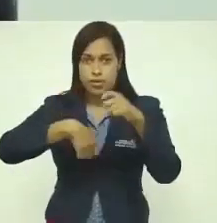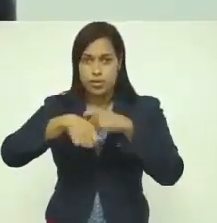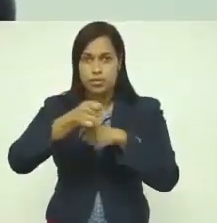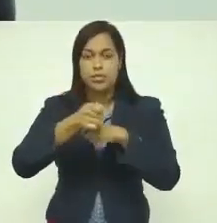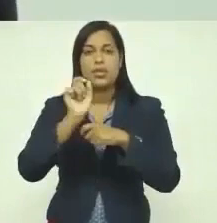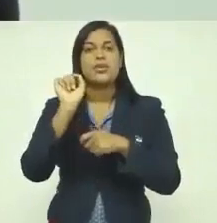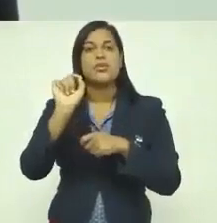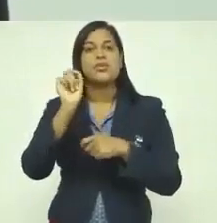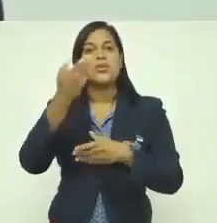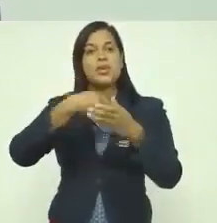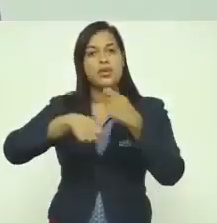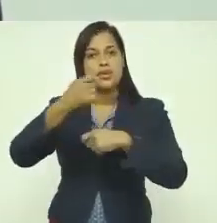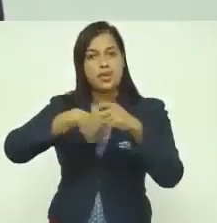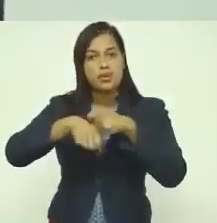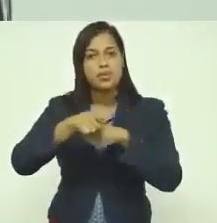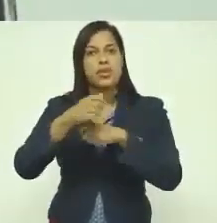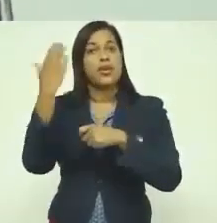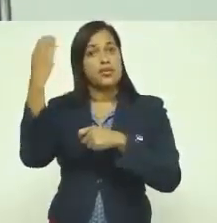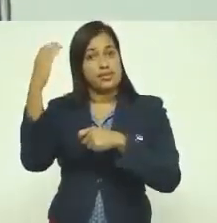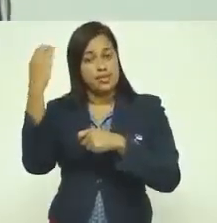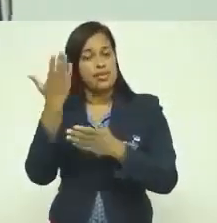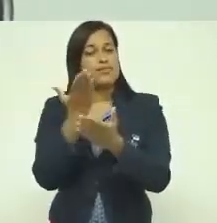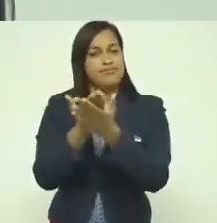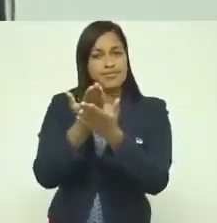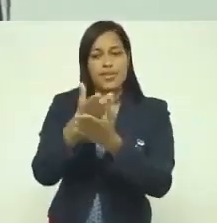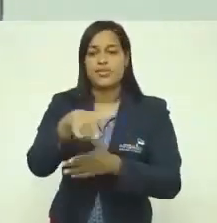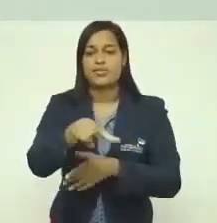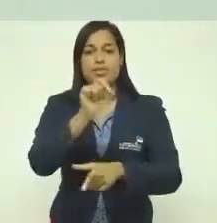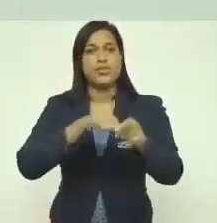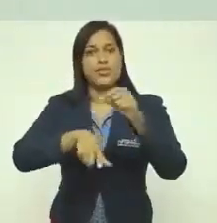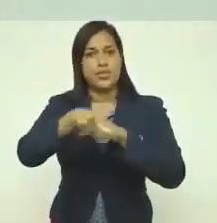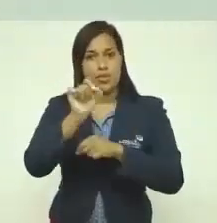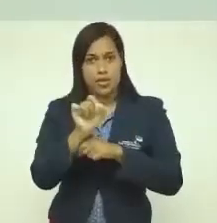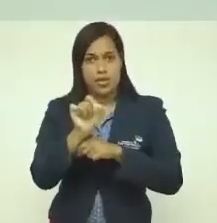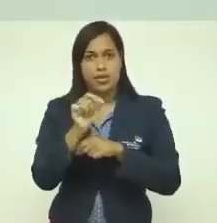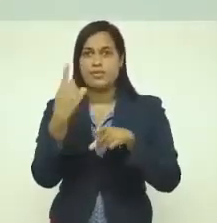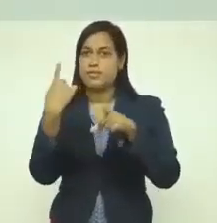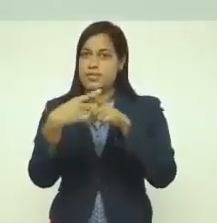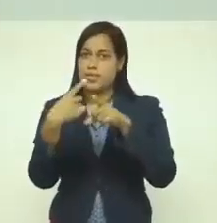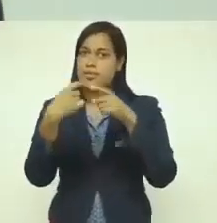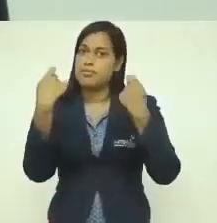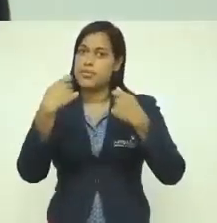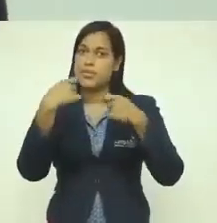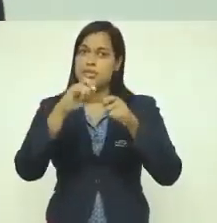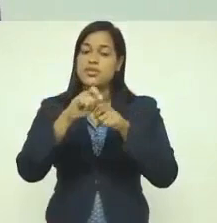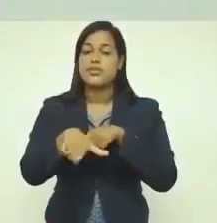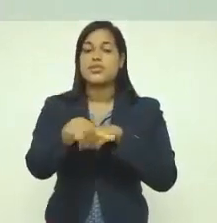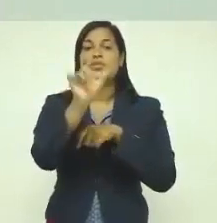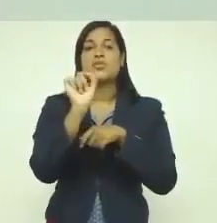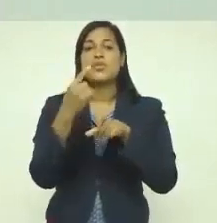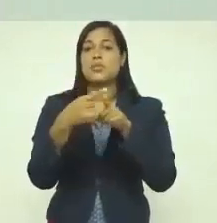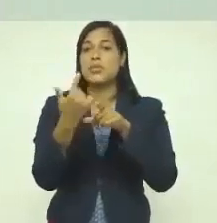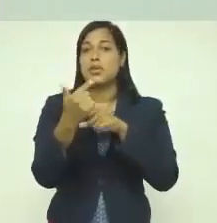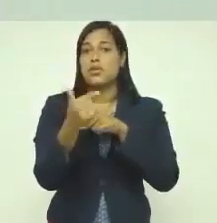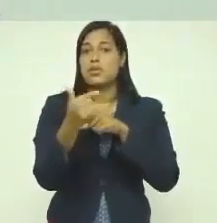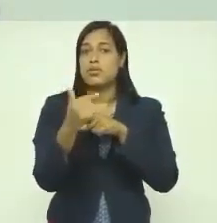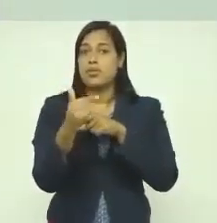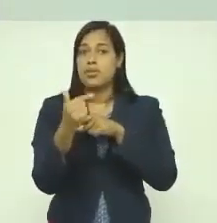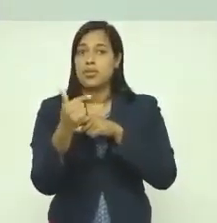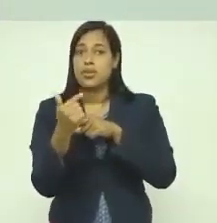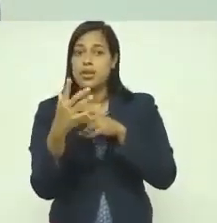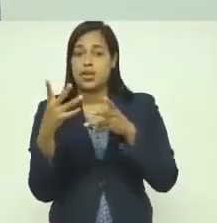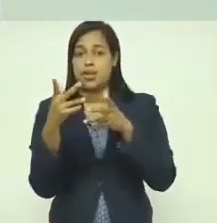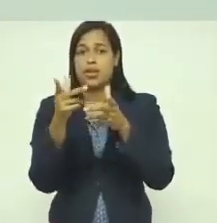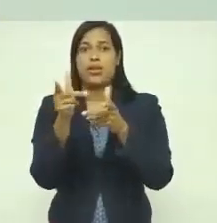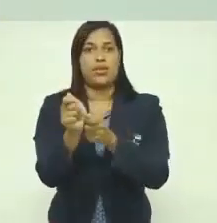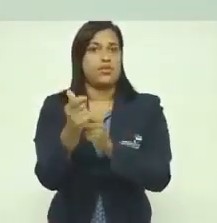que é economia. E o que é economia? Economia é a ciência da escolha. E por que é que eu preciso fazer a escolha? Porque